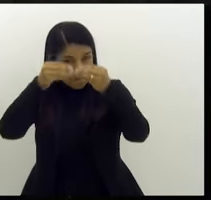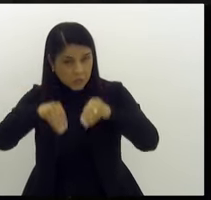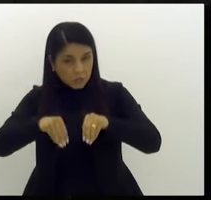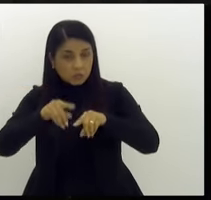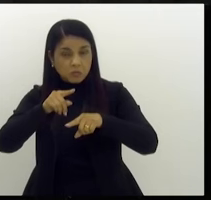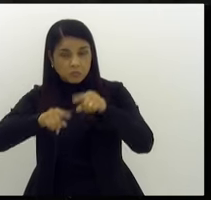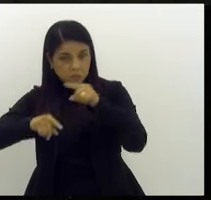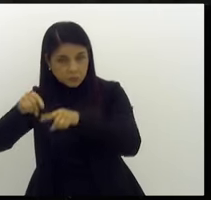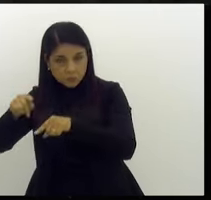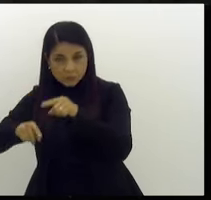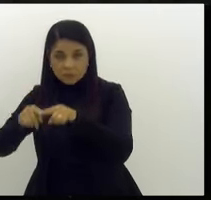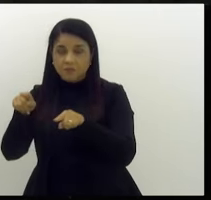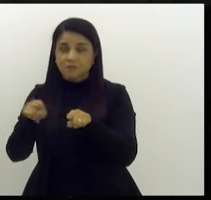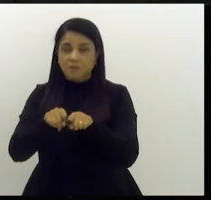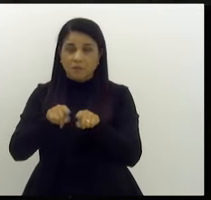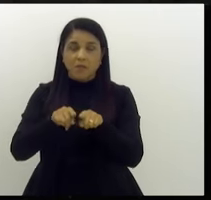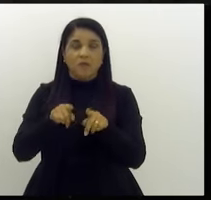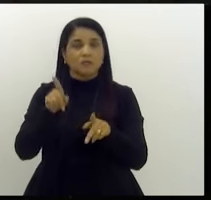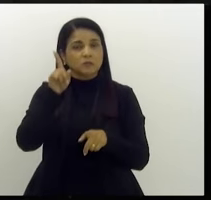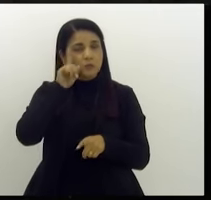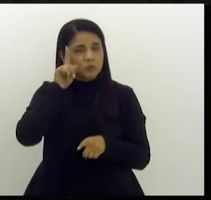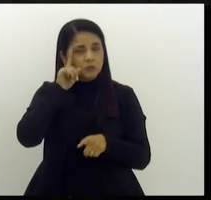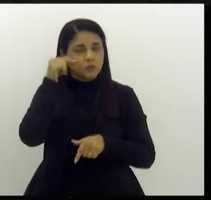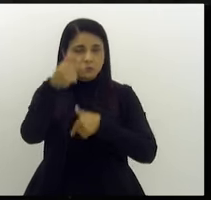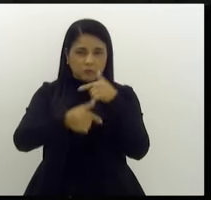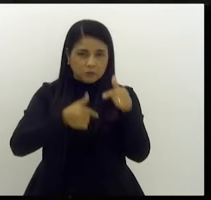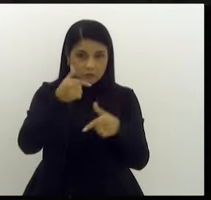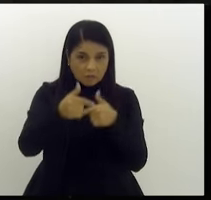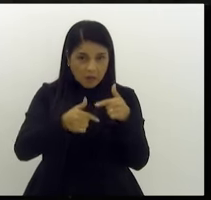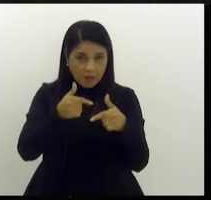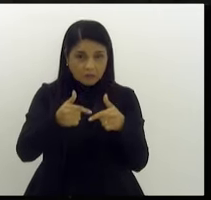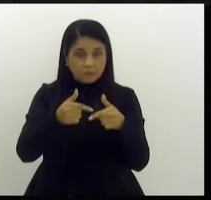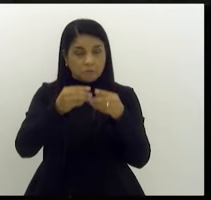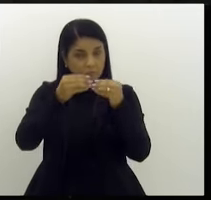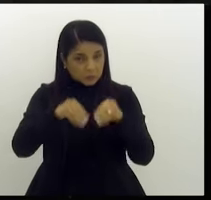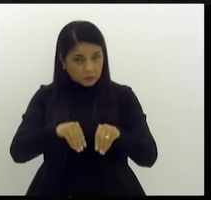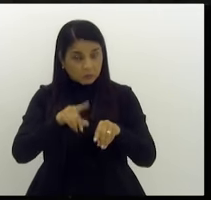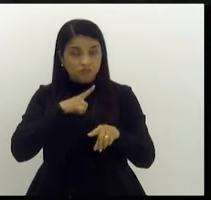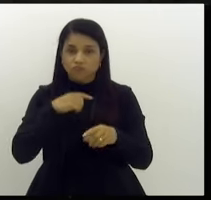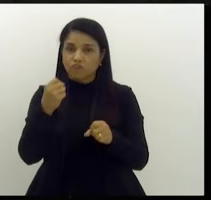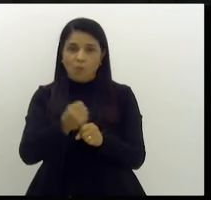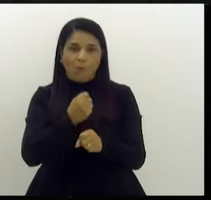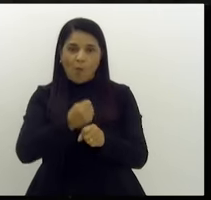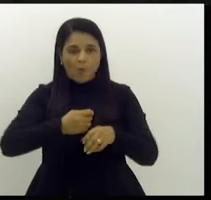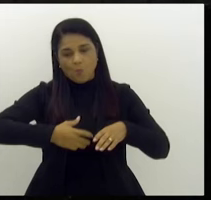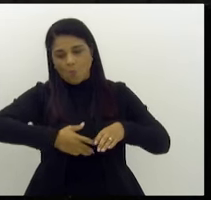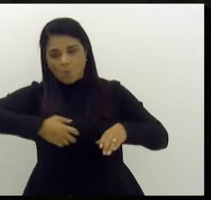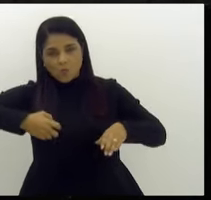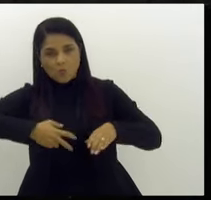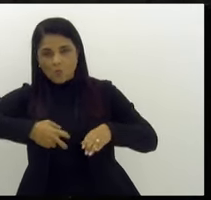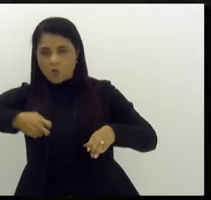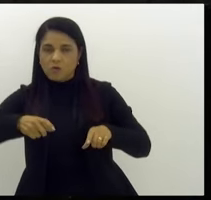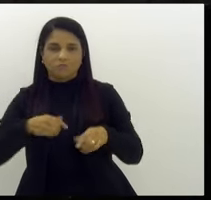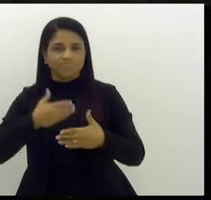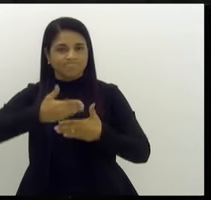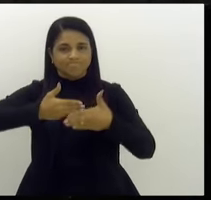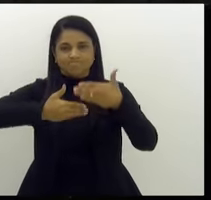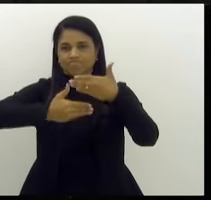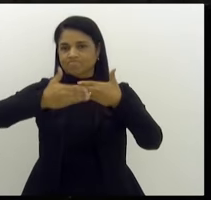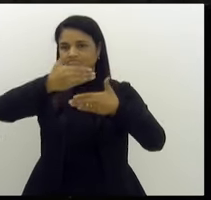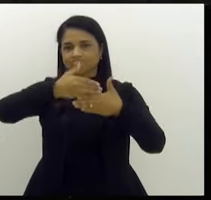materiais e também para a rotina do trabalhador não terá obra de dragagem e contenção de barragens